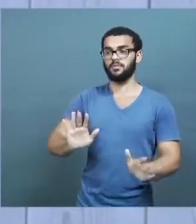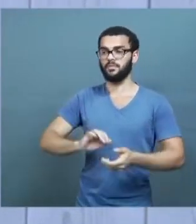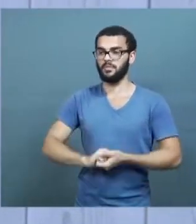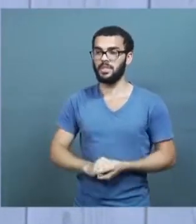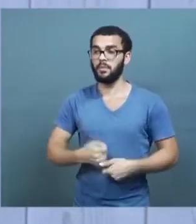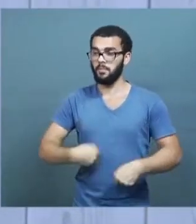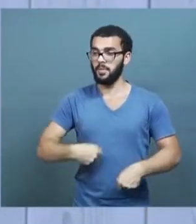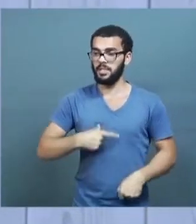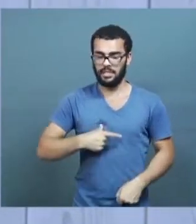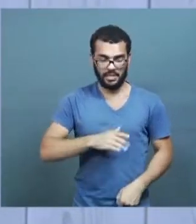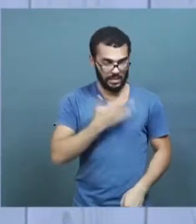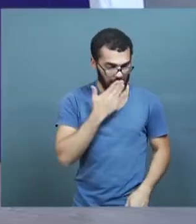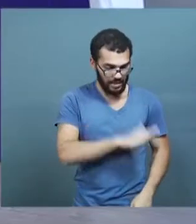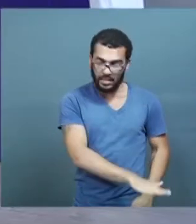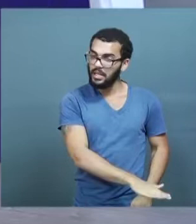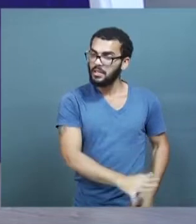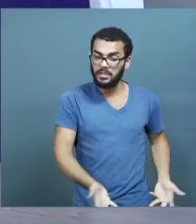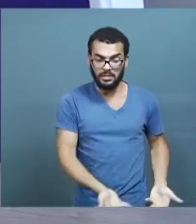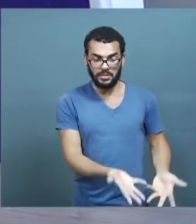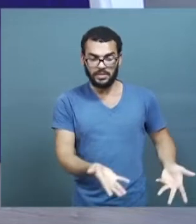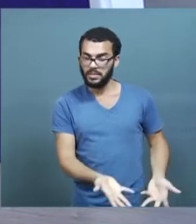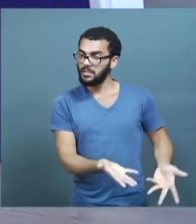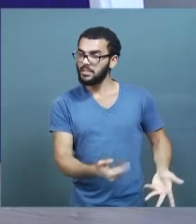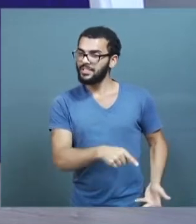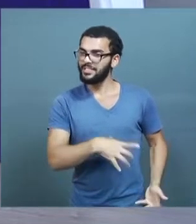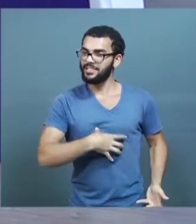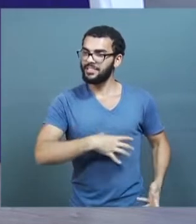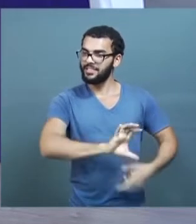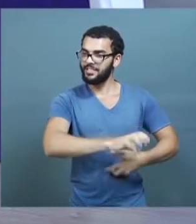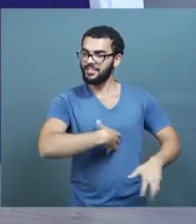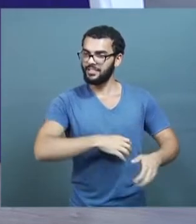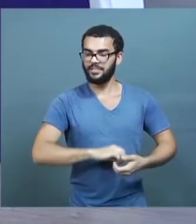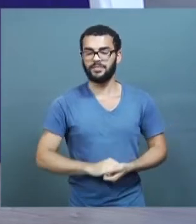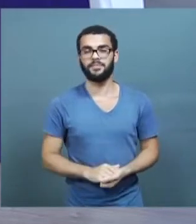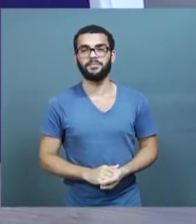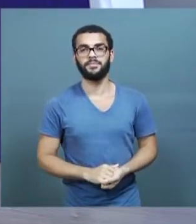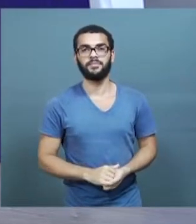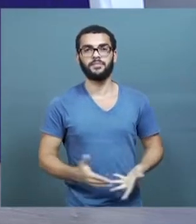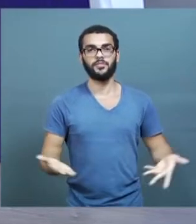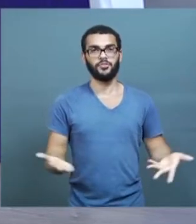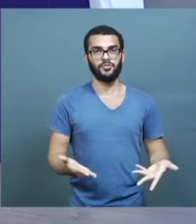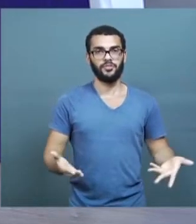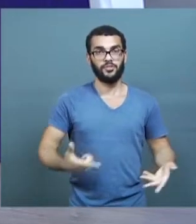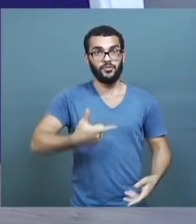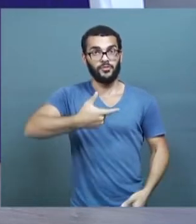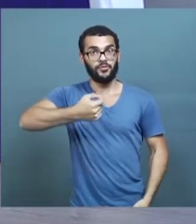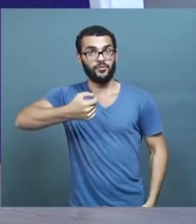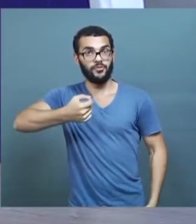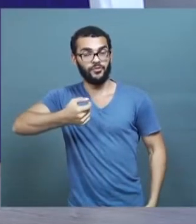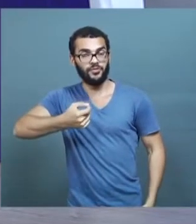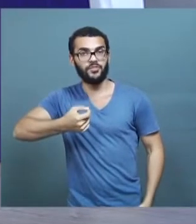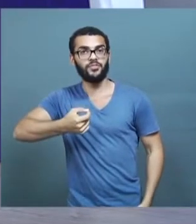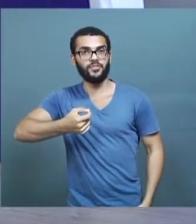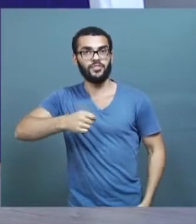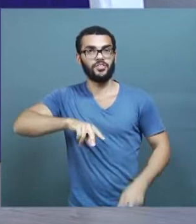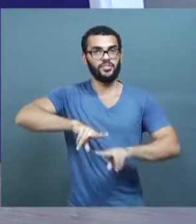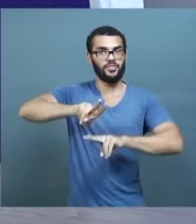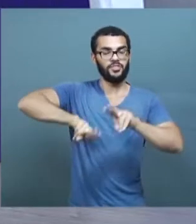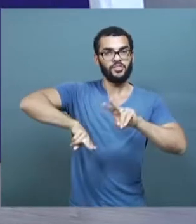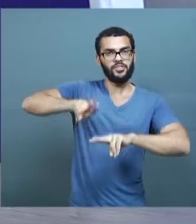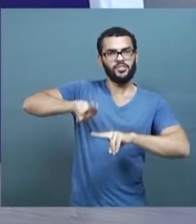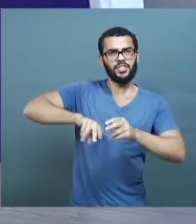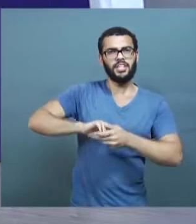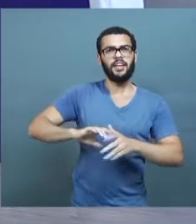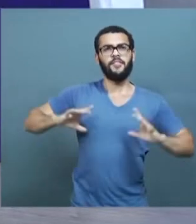sejam trabalhados desde a infância. Bom, e hoje, dia 20 de junho, é feriado de Corpus Christi, um feriado